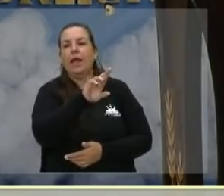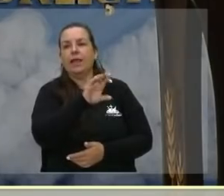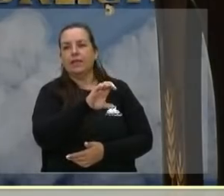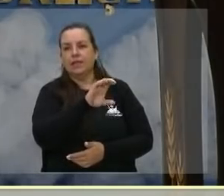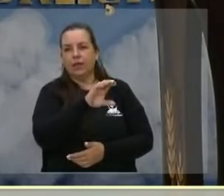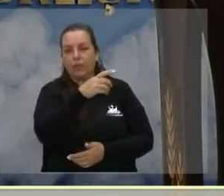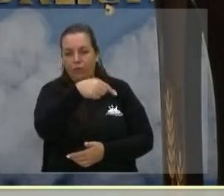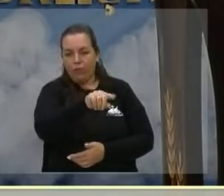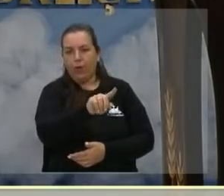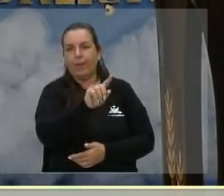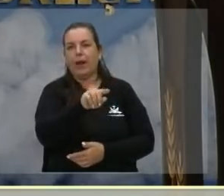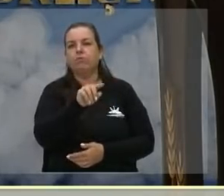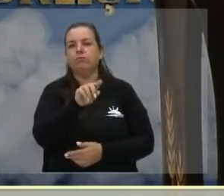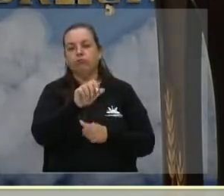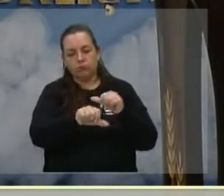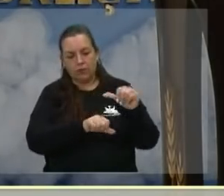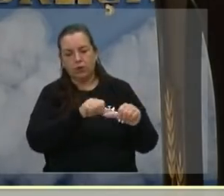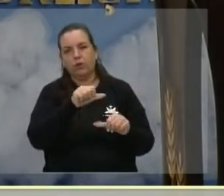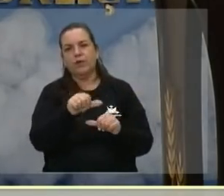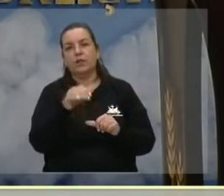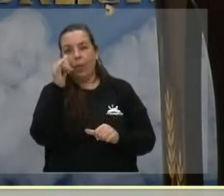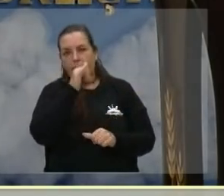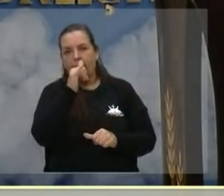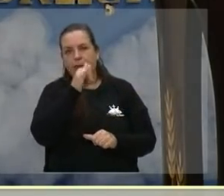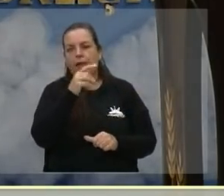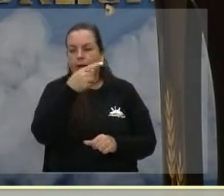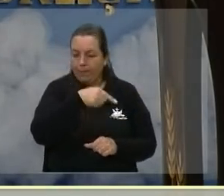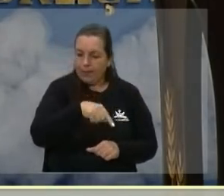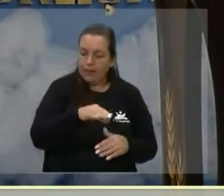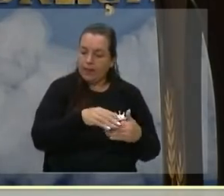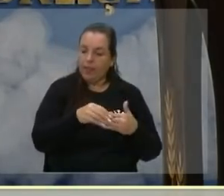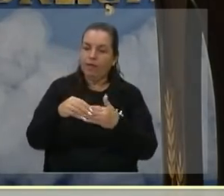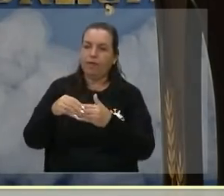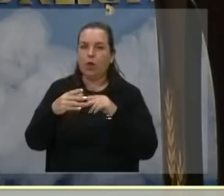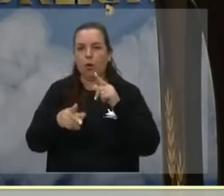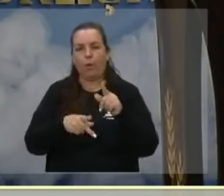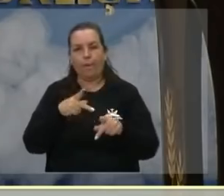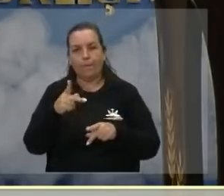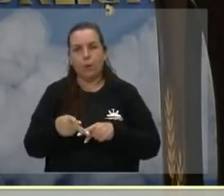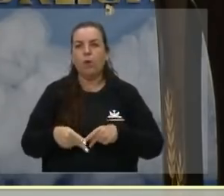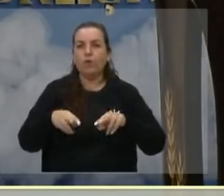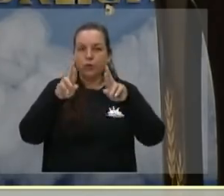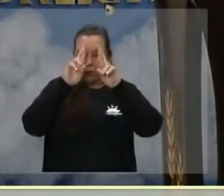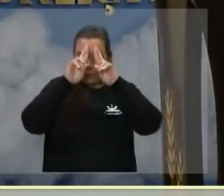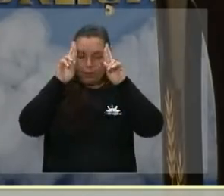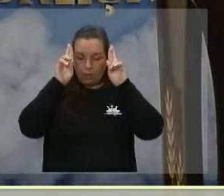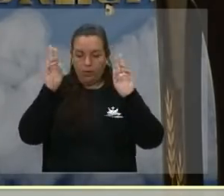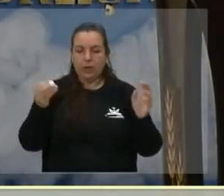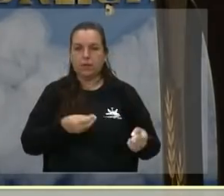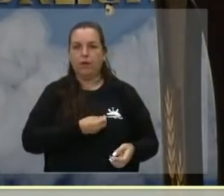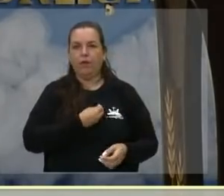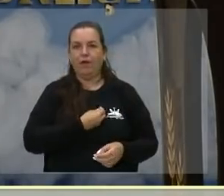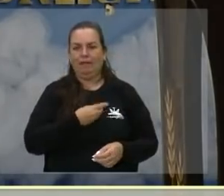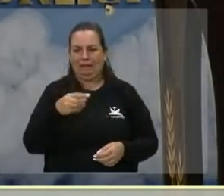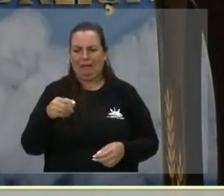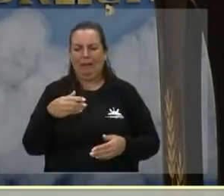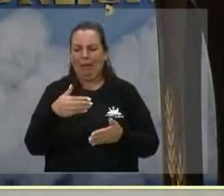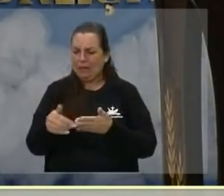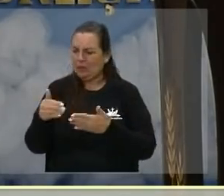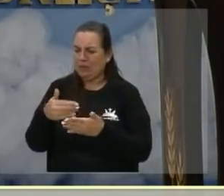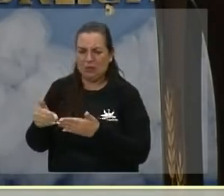foi para levar o povo de roma que estava perdido no meio de tantos escândalos